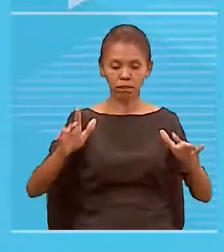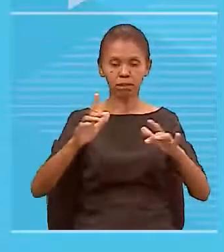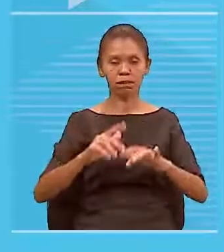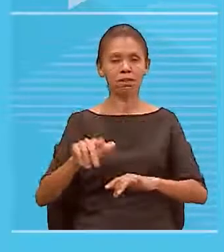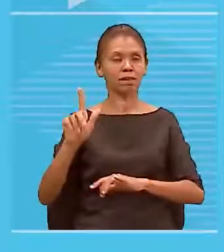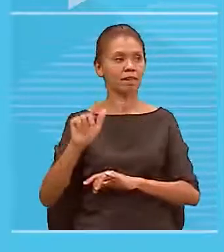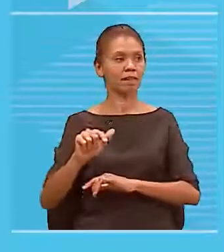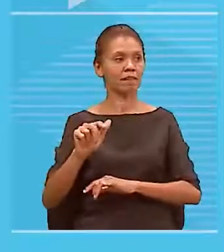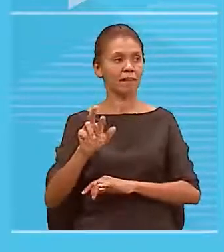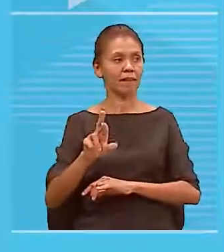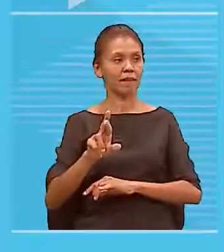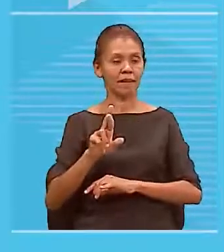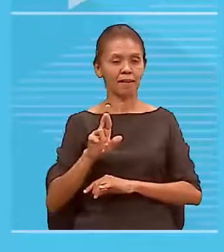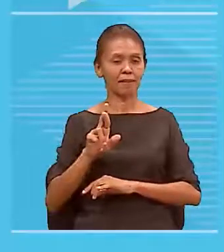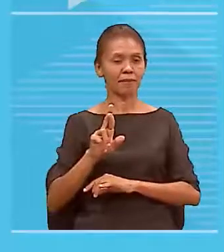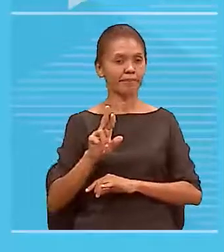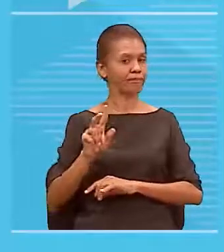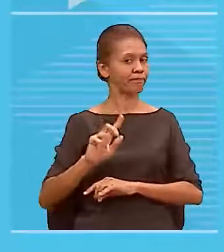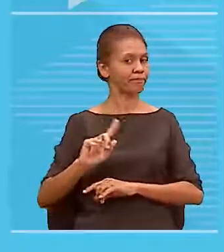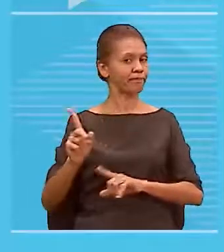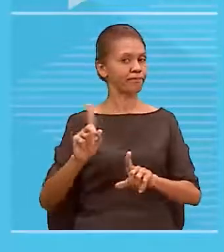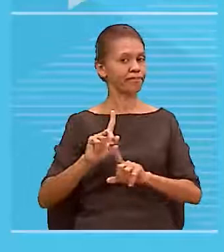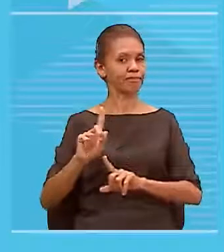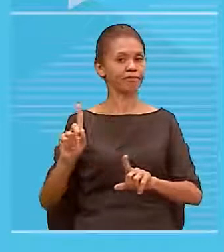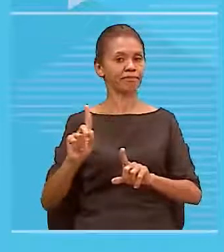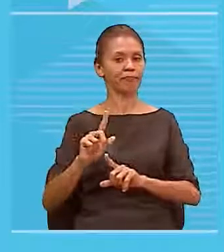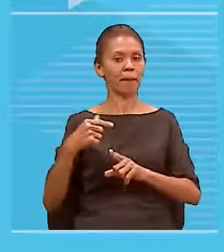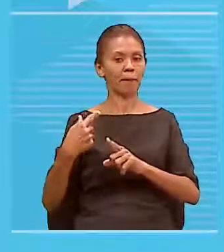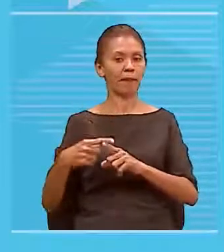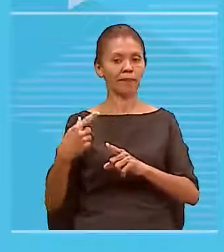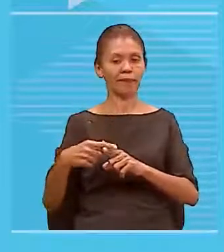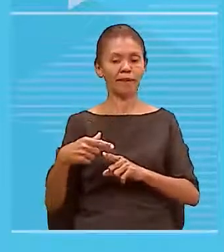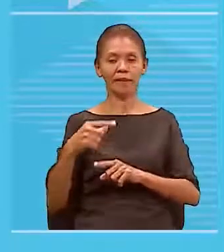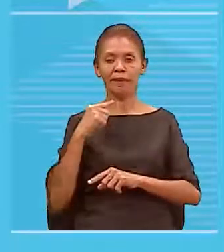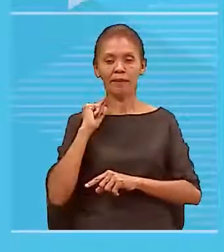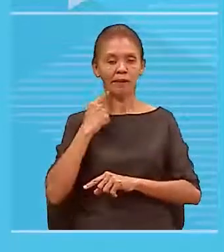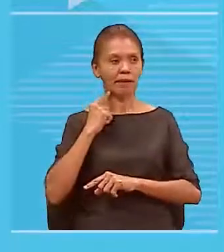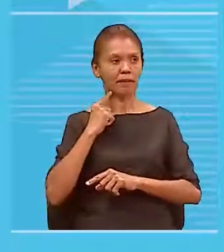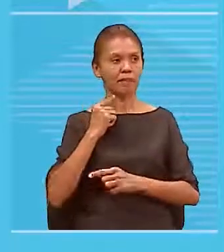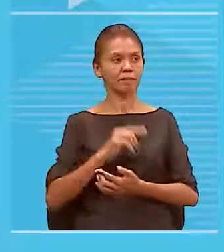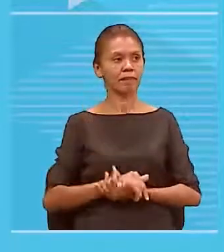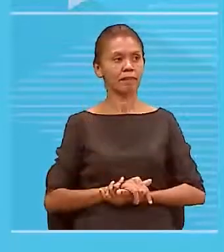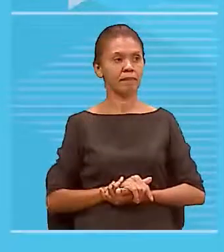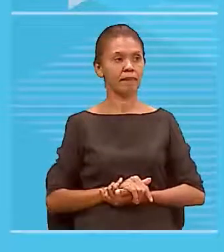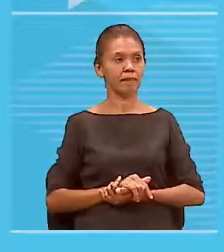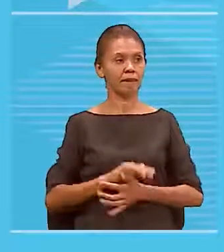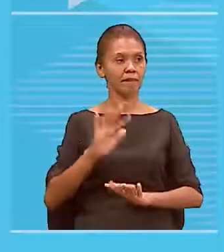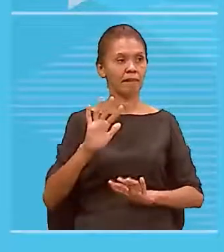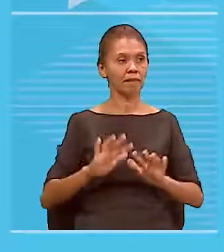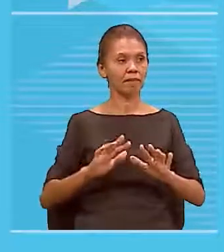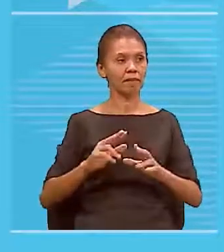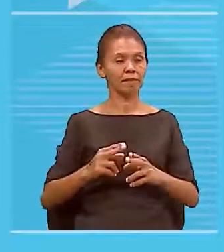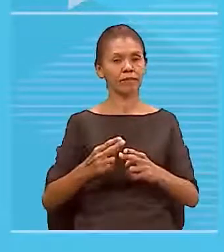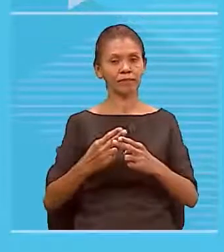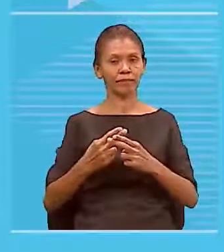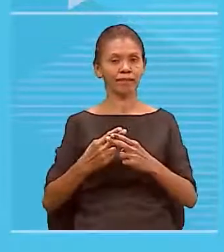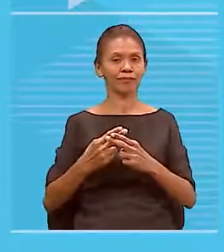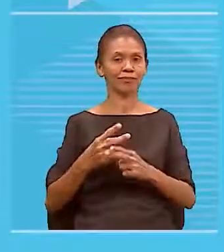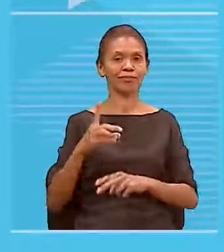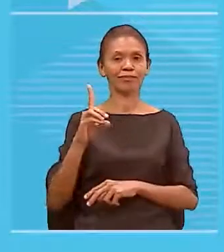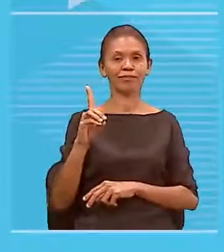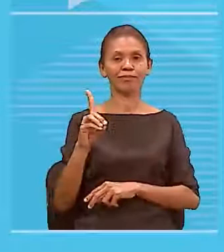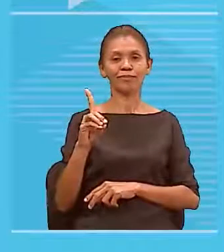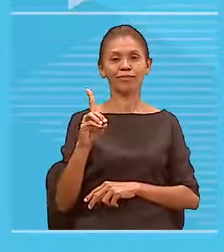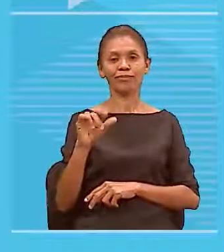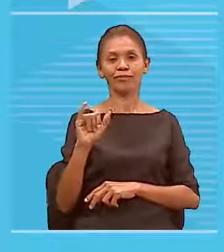não não vem não que a piscina tá suja ou seja as pessoas às vezes quando usam o discurso direto